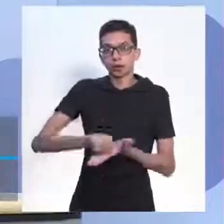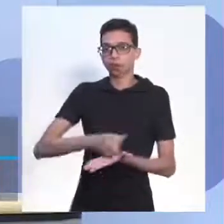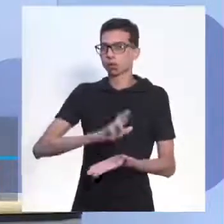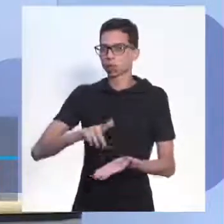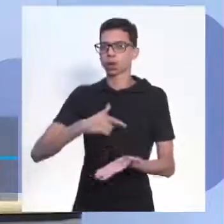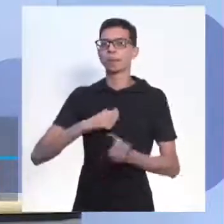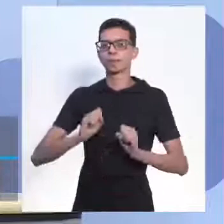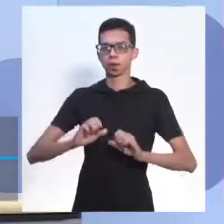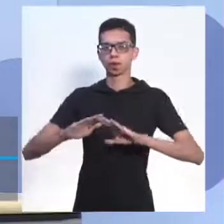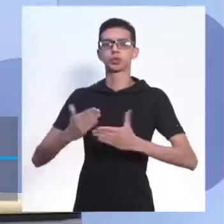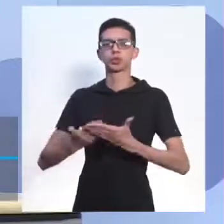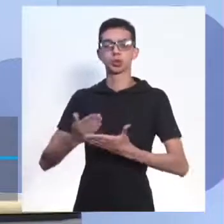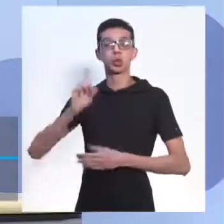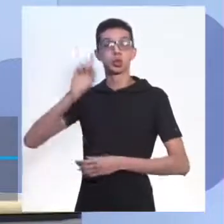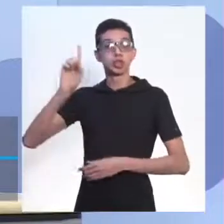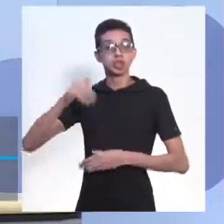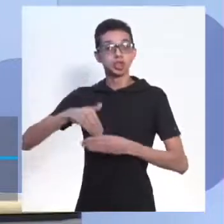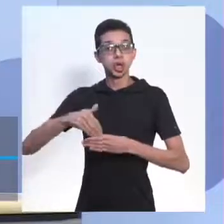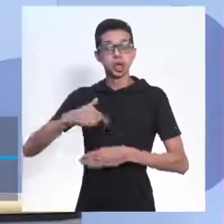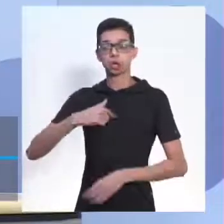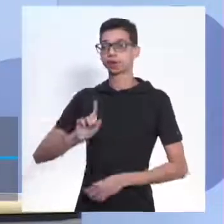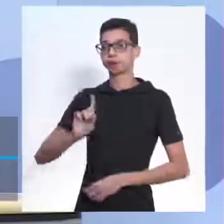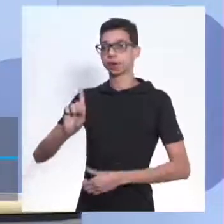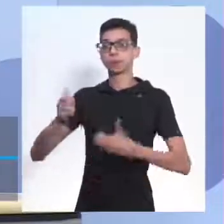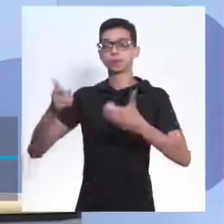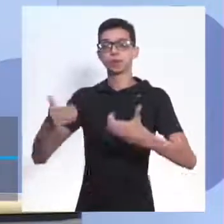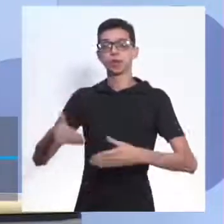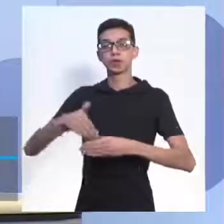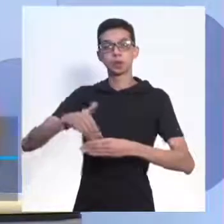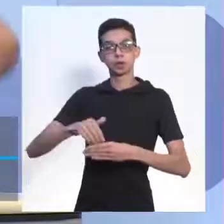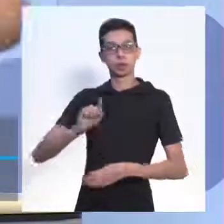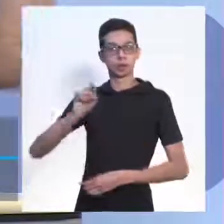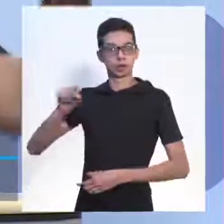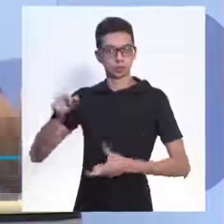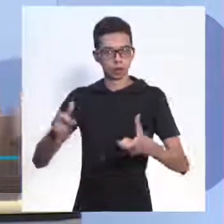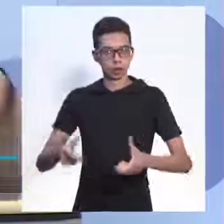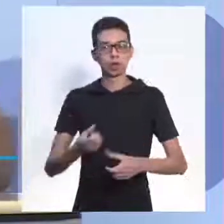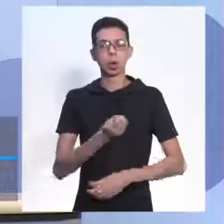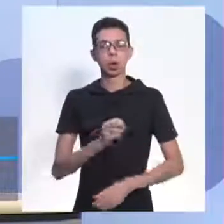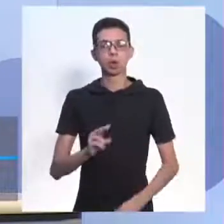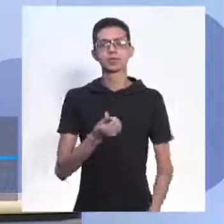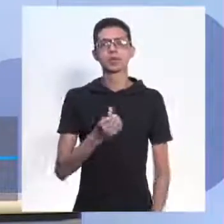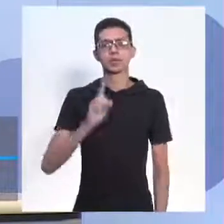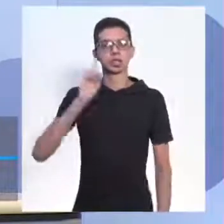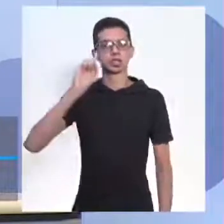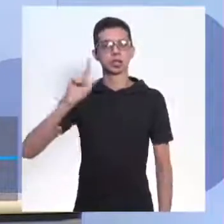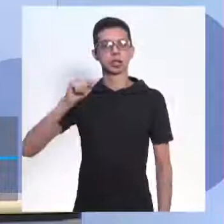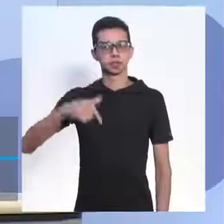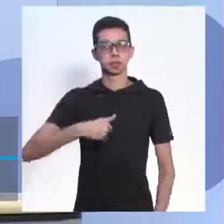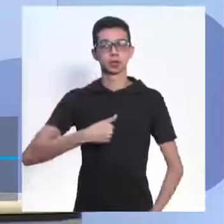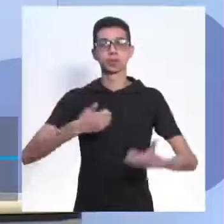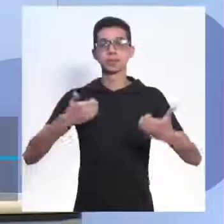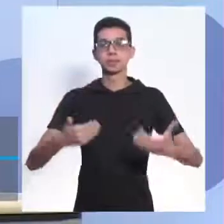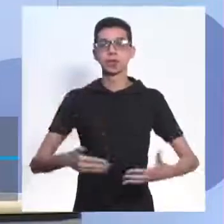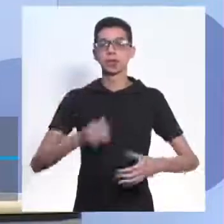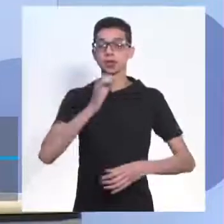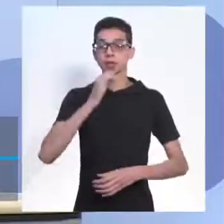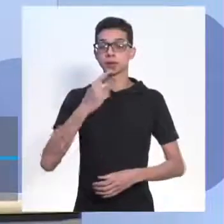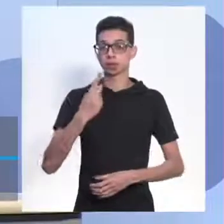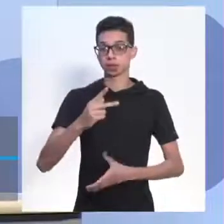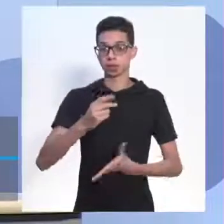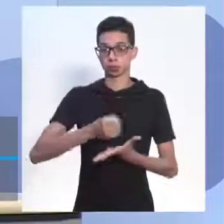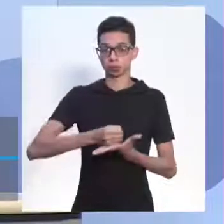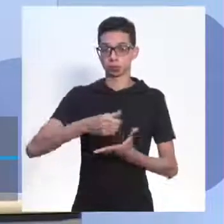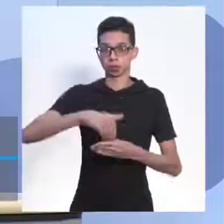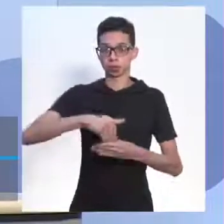então eu posso ir para uma escola no dia da eleição e justificar o voto lá ou 60 dias para você justificar no seu Cartório